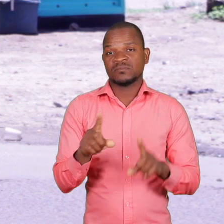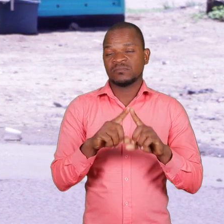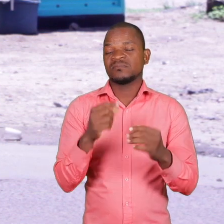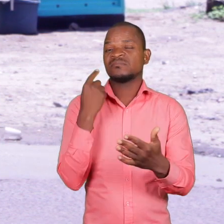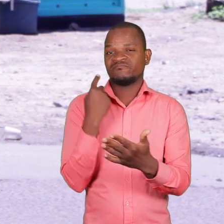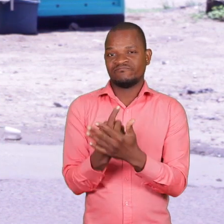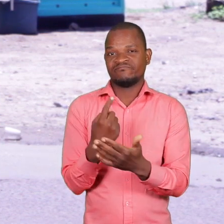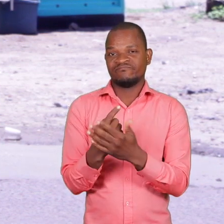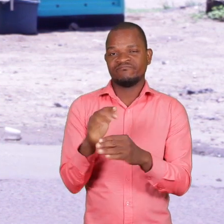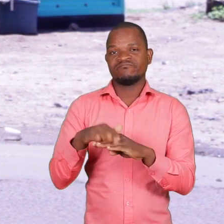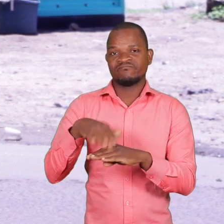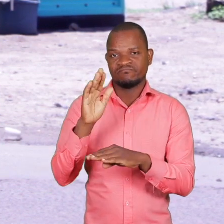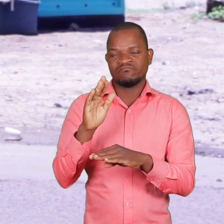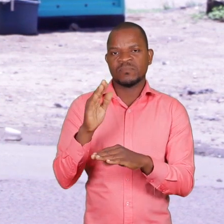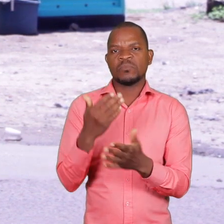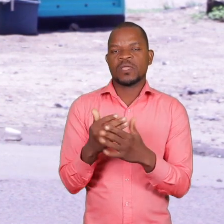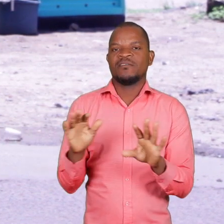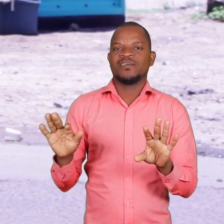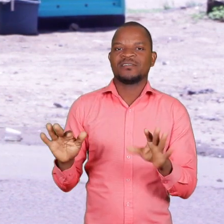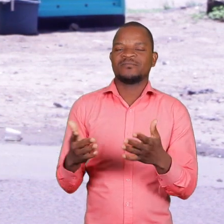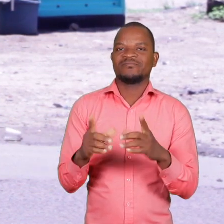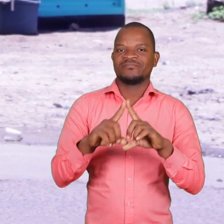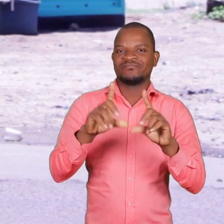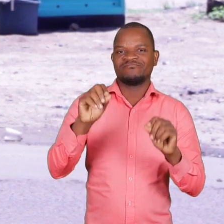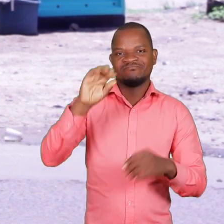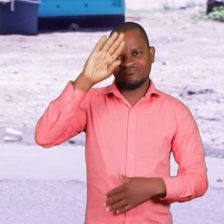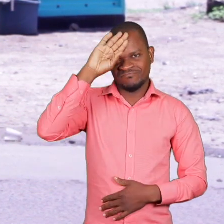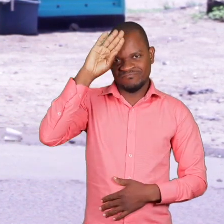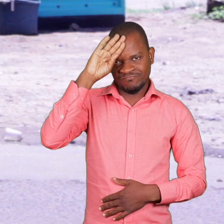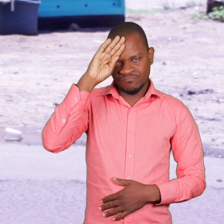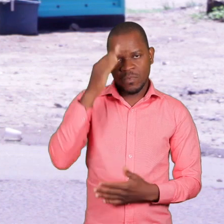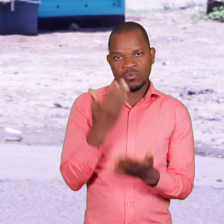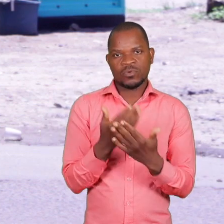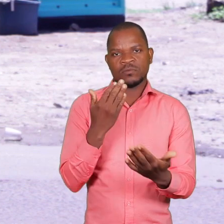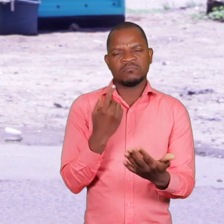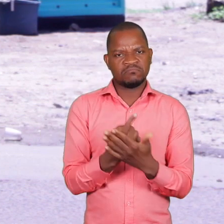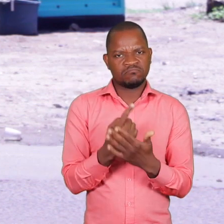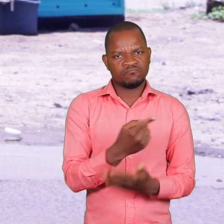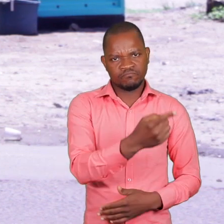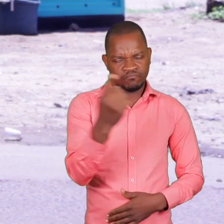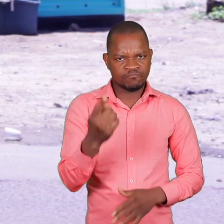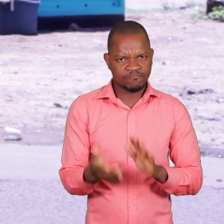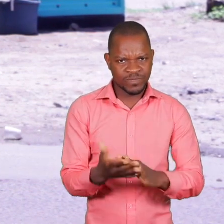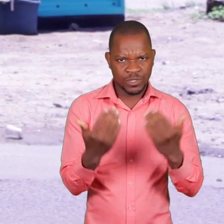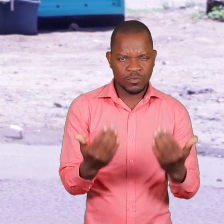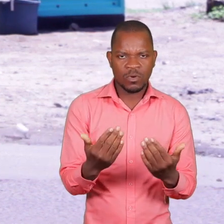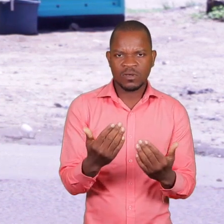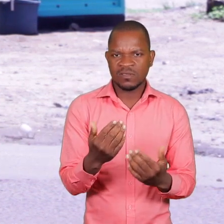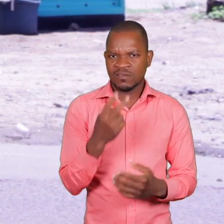são elementos cruciais para a redução de muitas doenças. Portanto, comece hoje a adotar